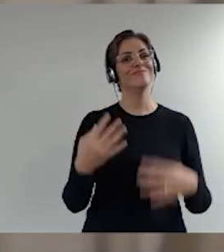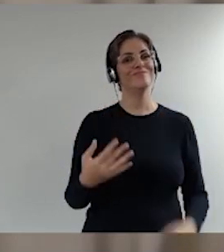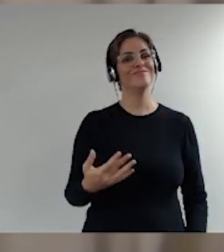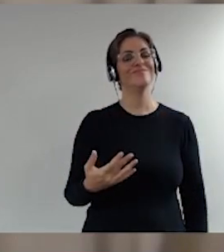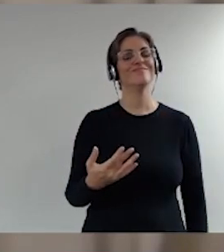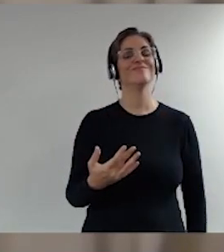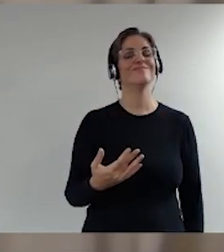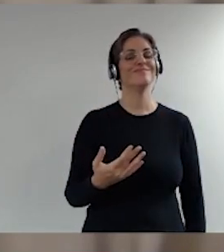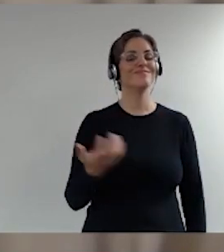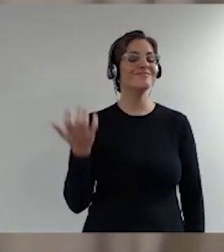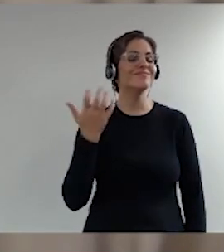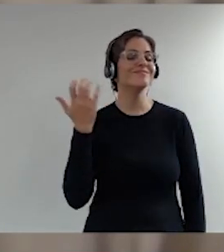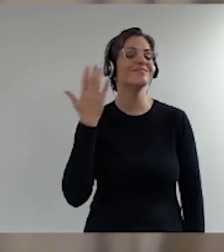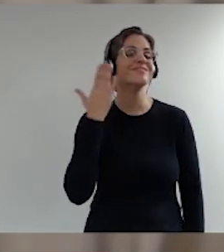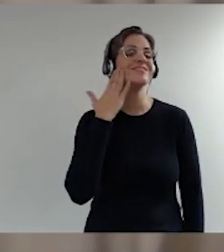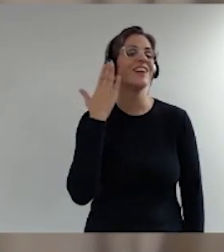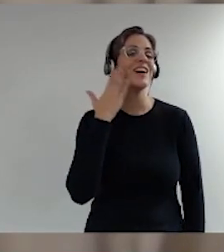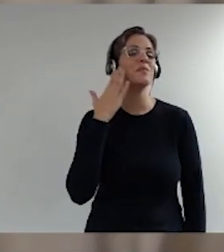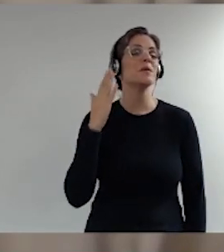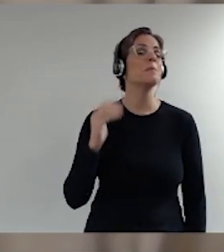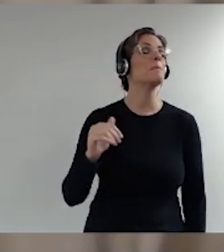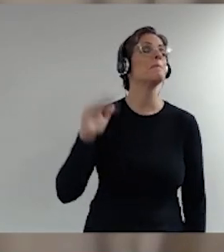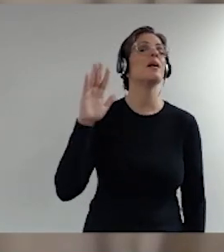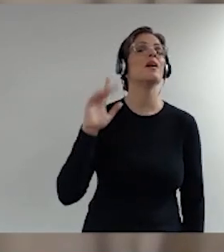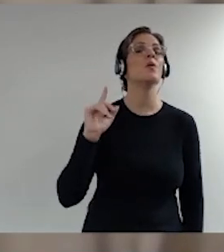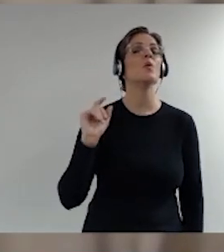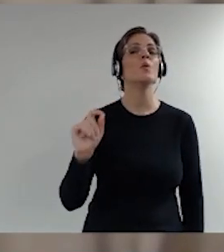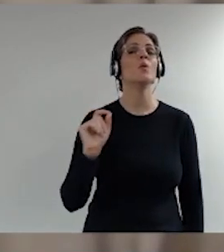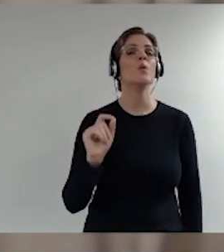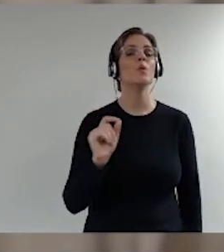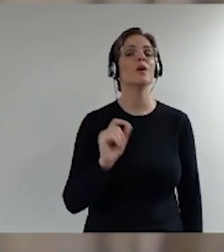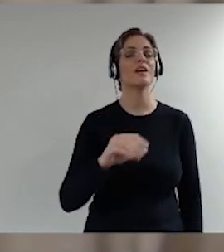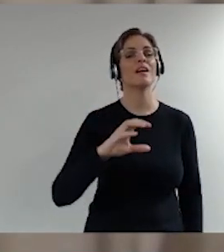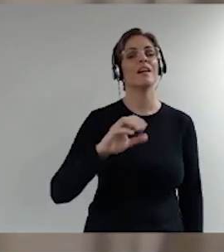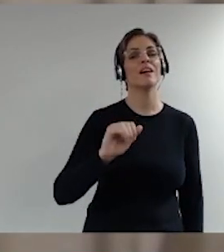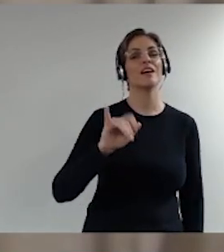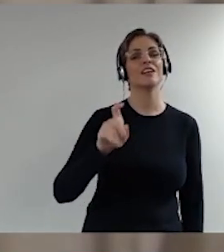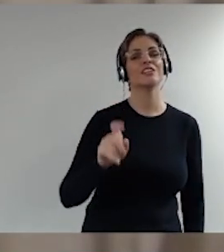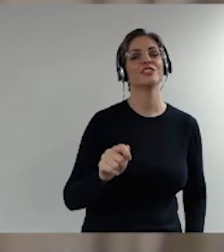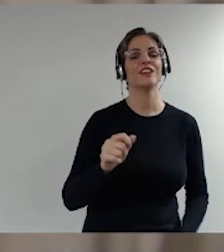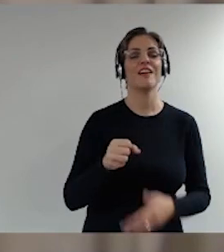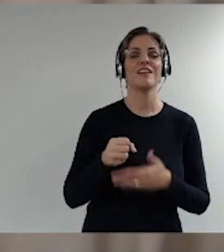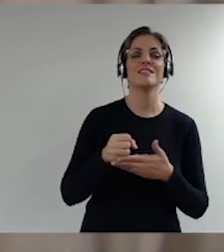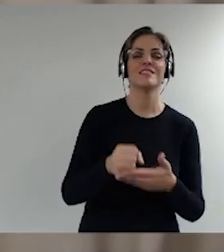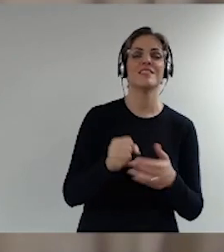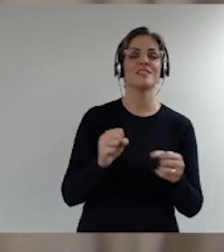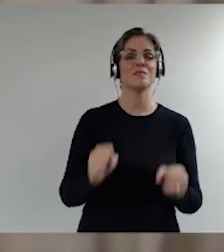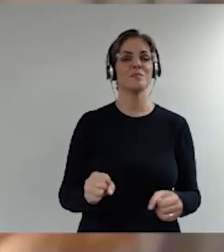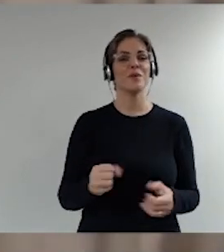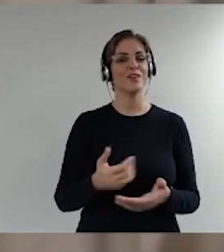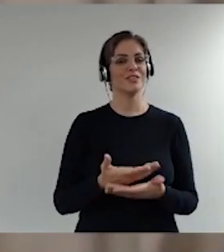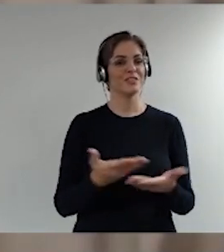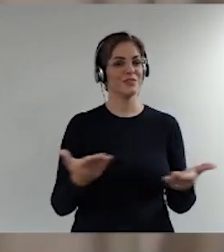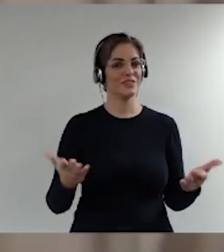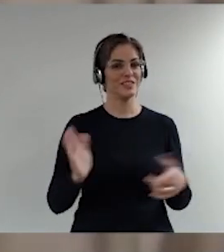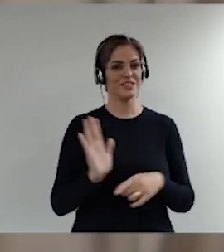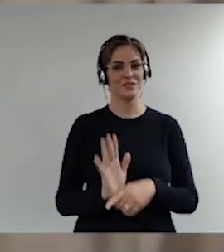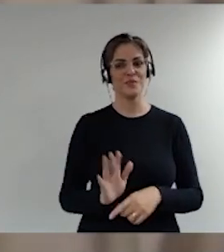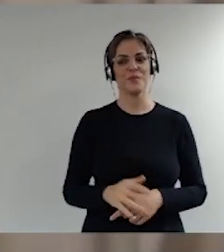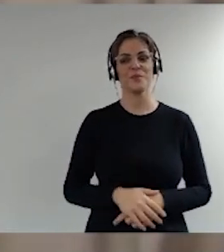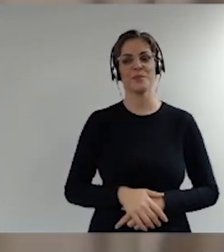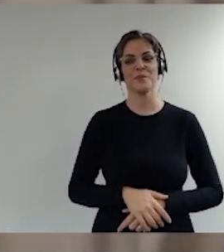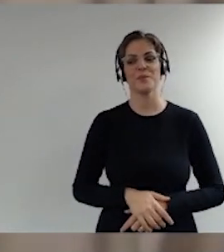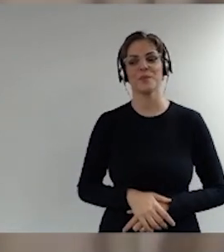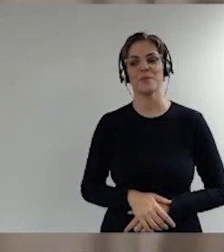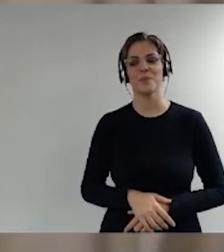buscando saber mais sobre o que as caixas de assistência têm para vocês neste momento. Nós temos aqui, tenho